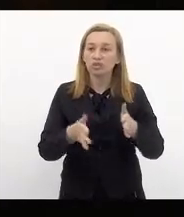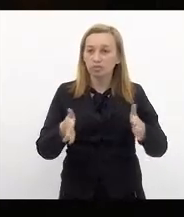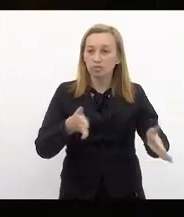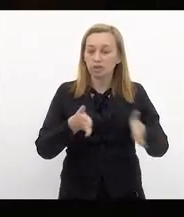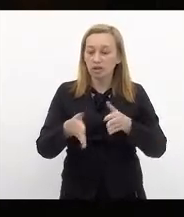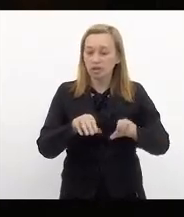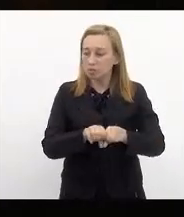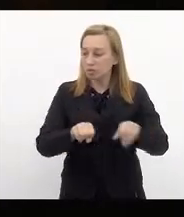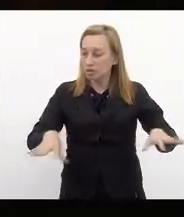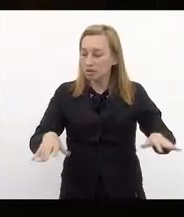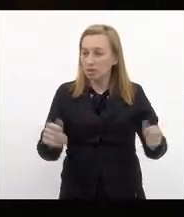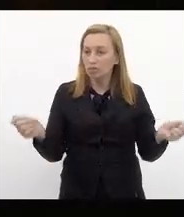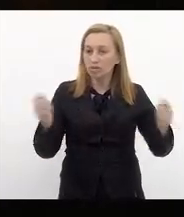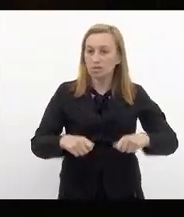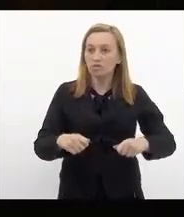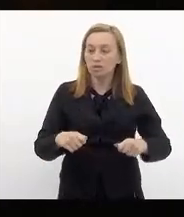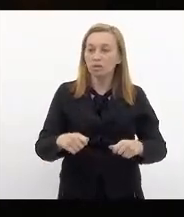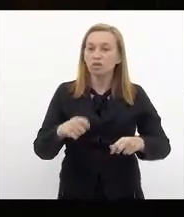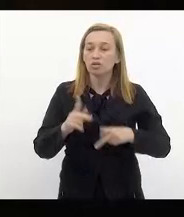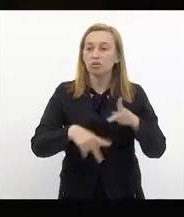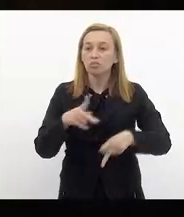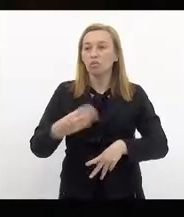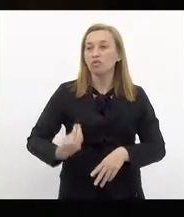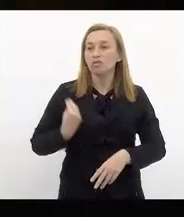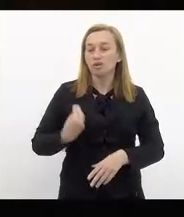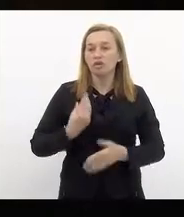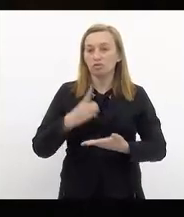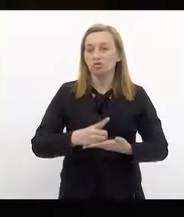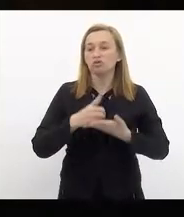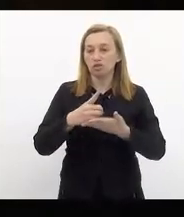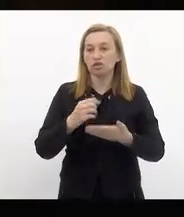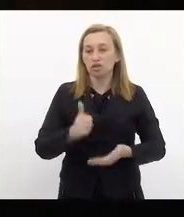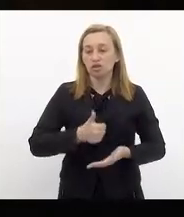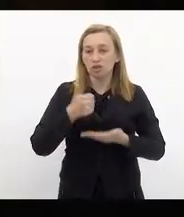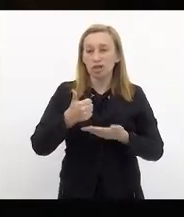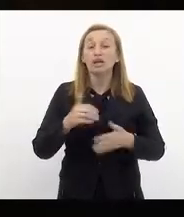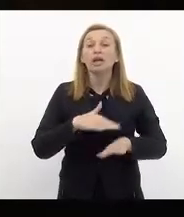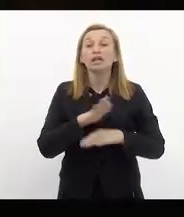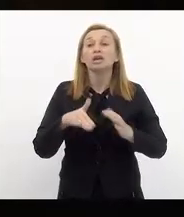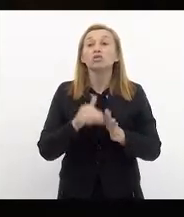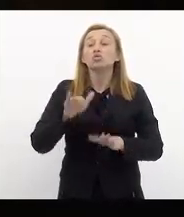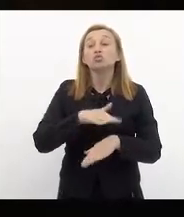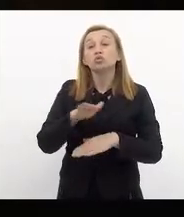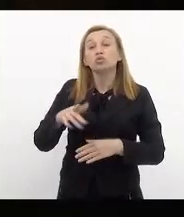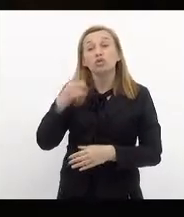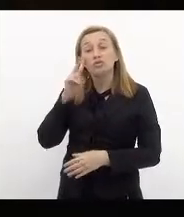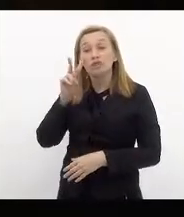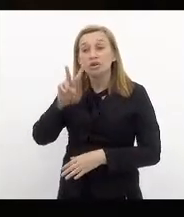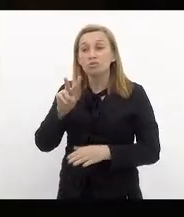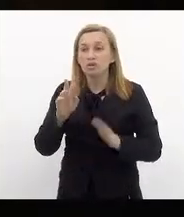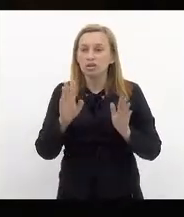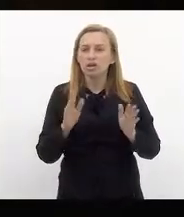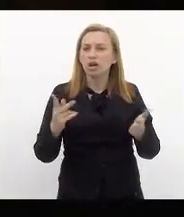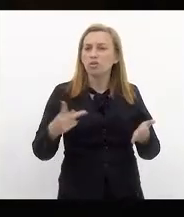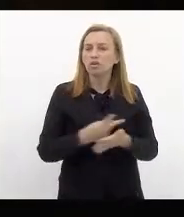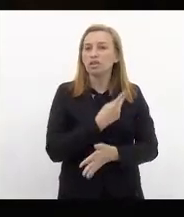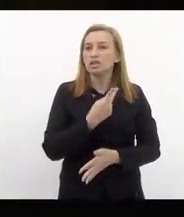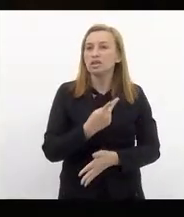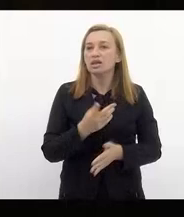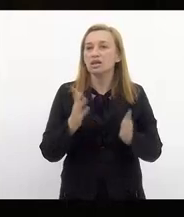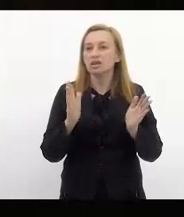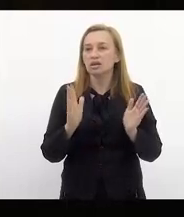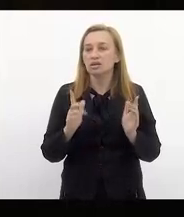a possibilidade da população sobreviver com dignidade. Então, tudo que a gente está vendo acontecendo